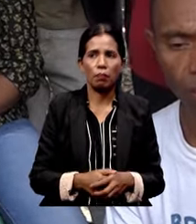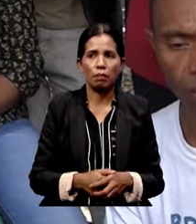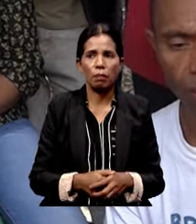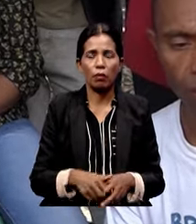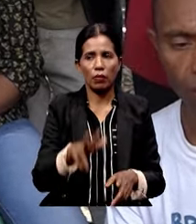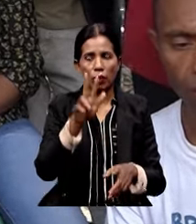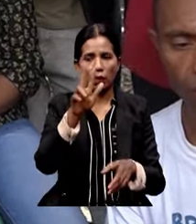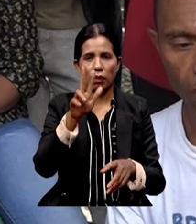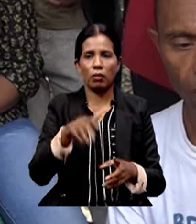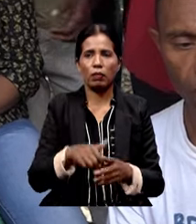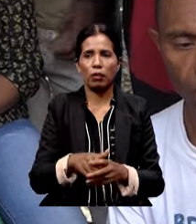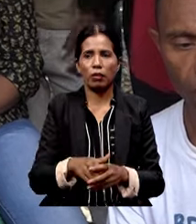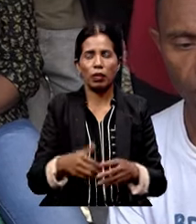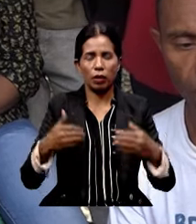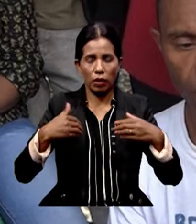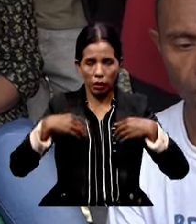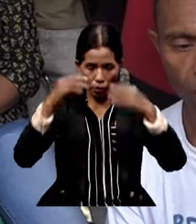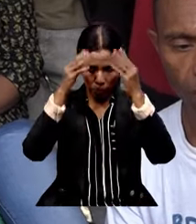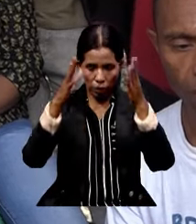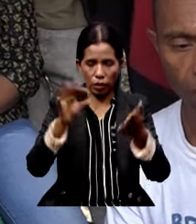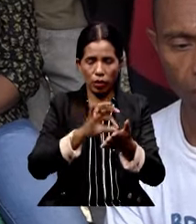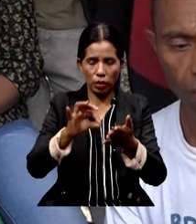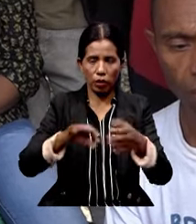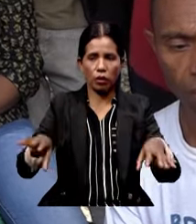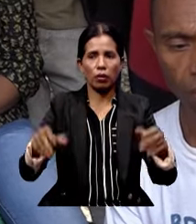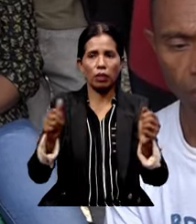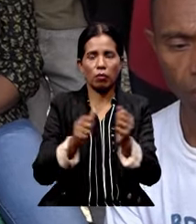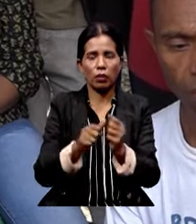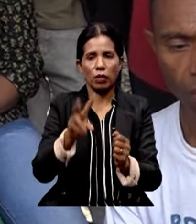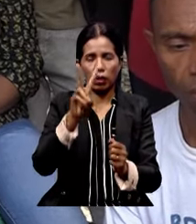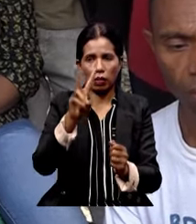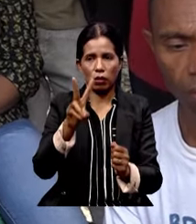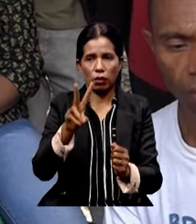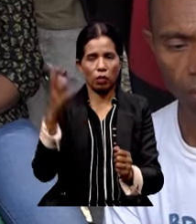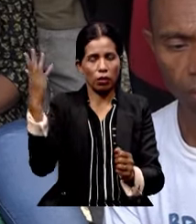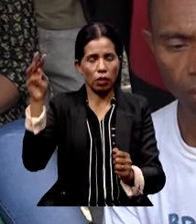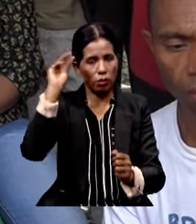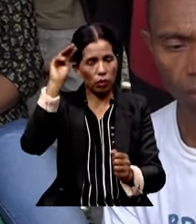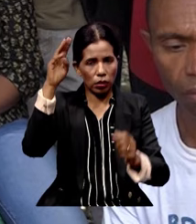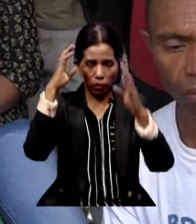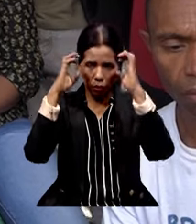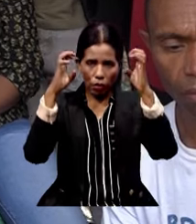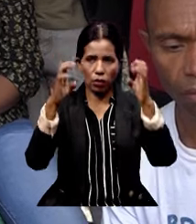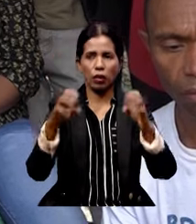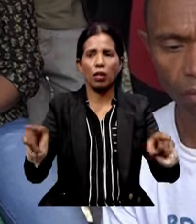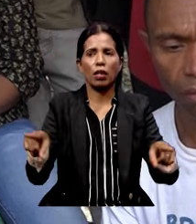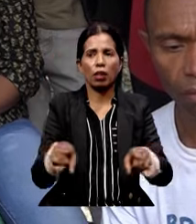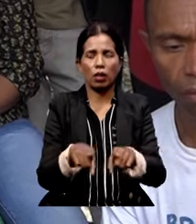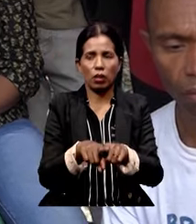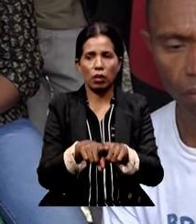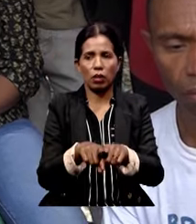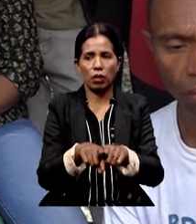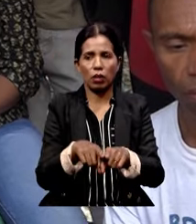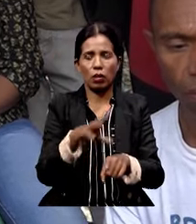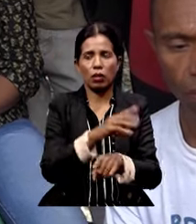Tolu, ia professores balun asina contrato dala rua ia Ministério da Educação anesan